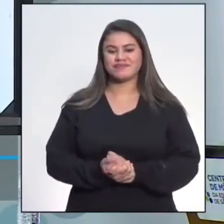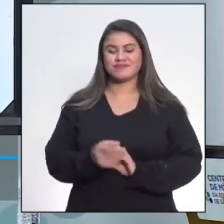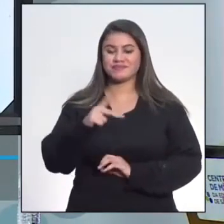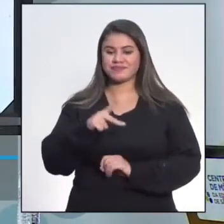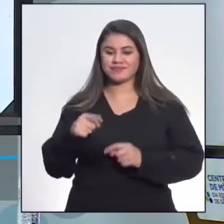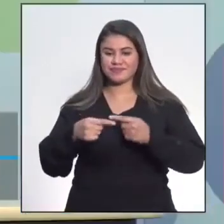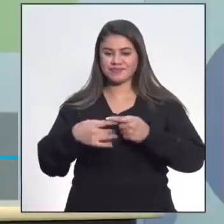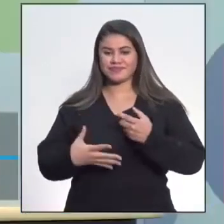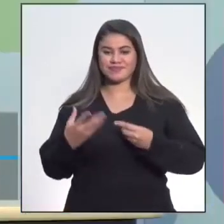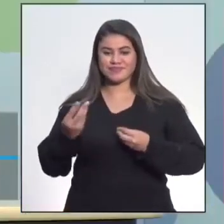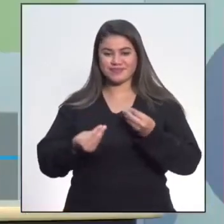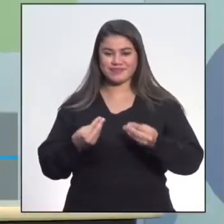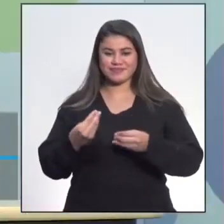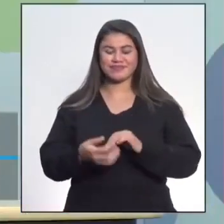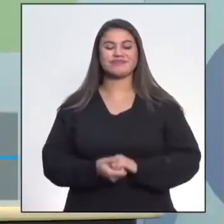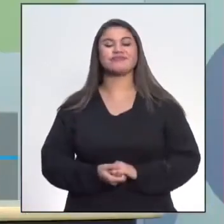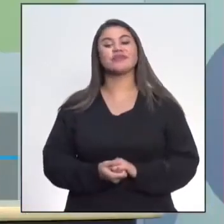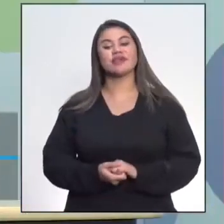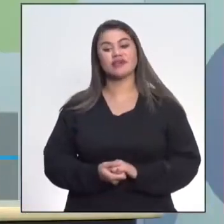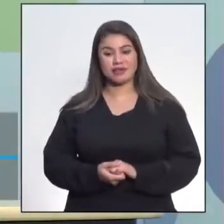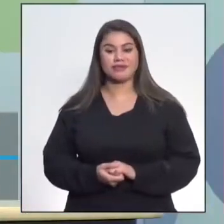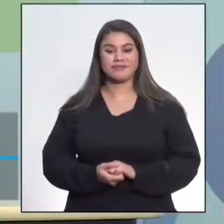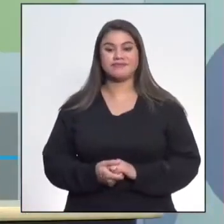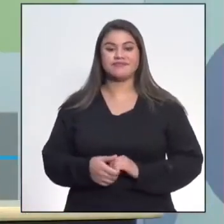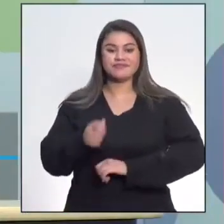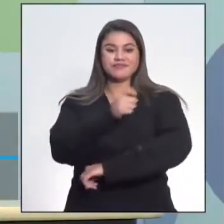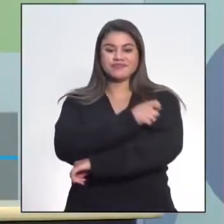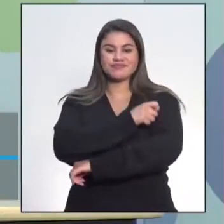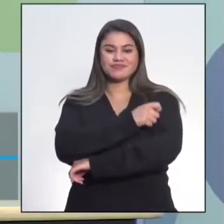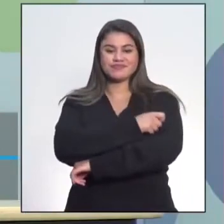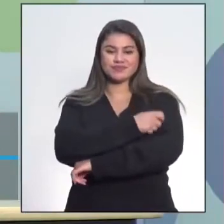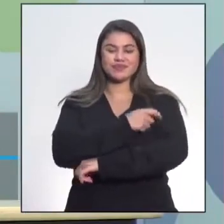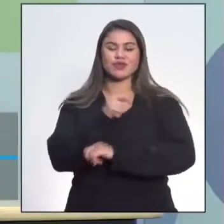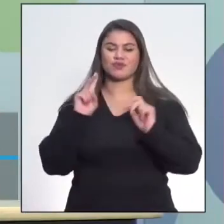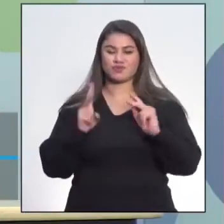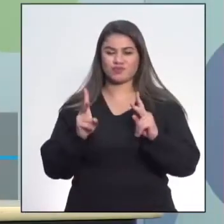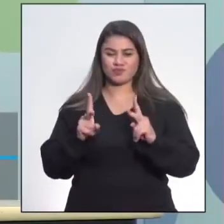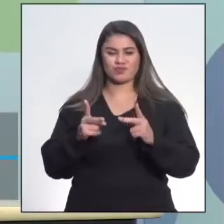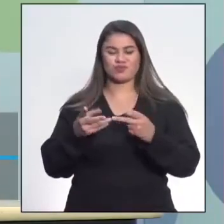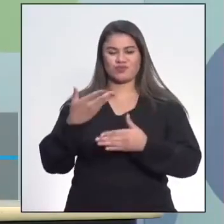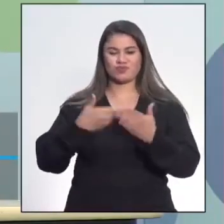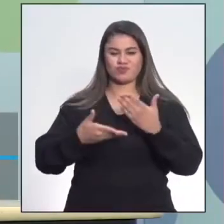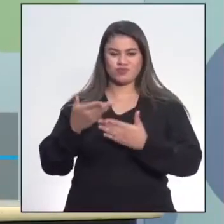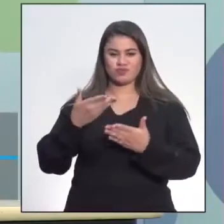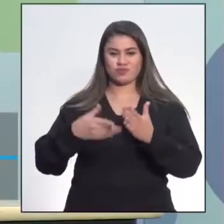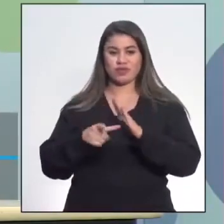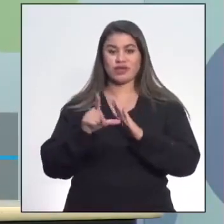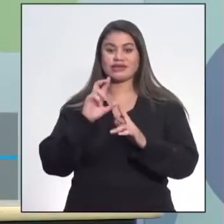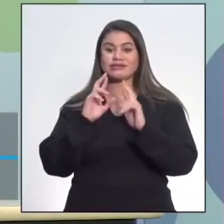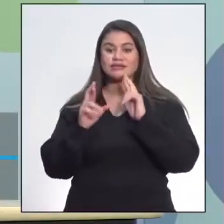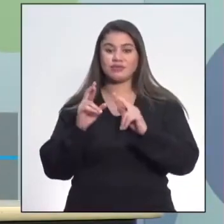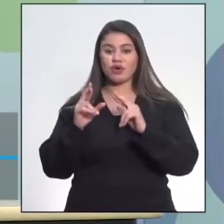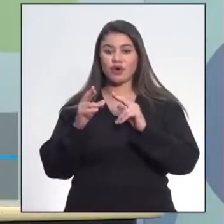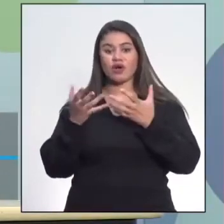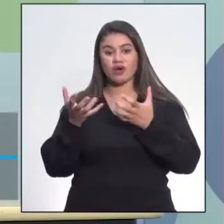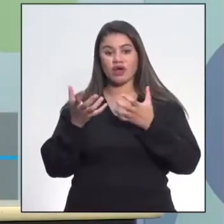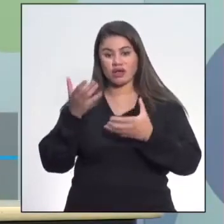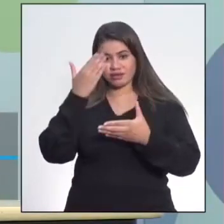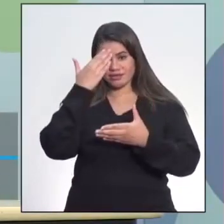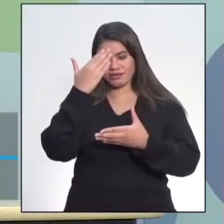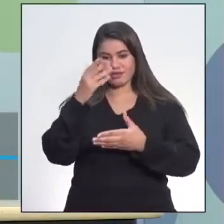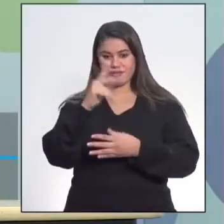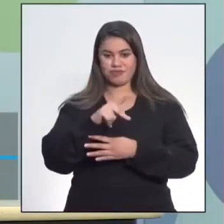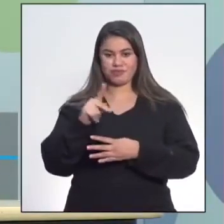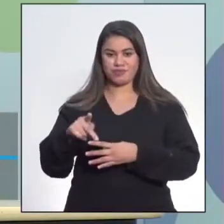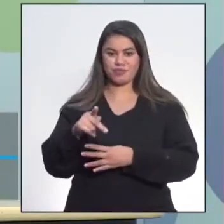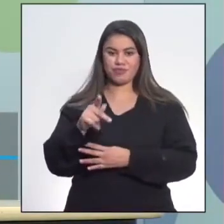chat? Professora Roberta, os nossos alunos continuam participando. Antes de falar das respostas, eu quero agradecer a presença